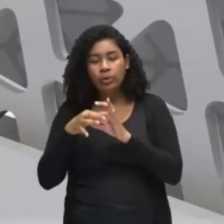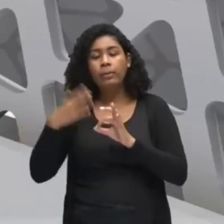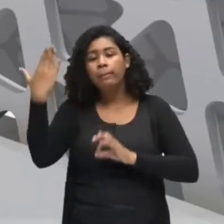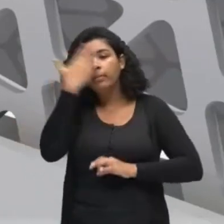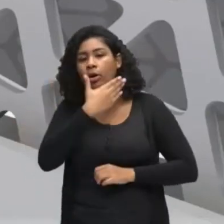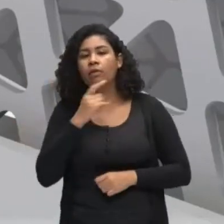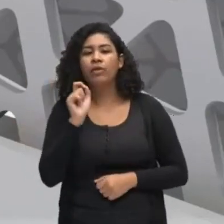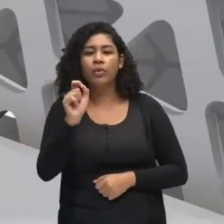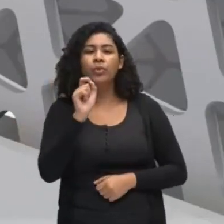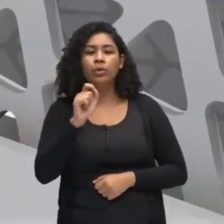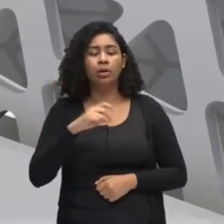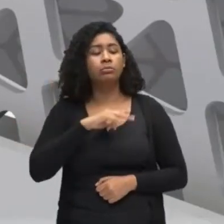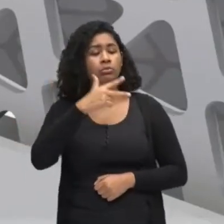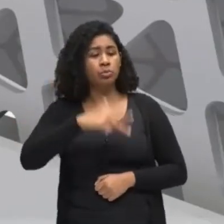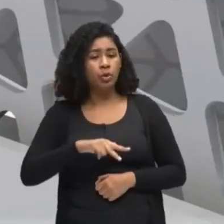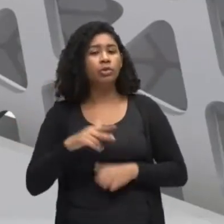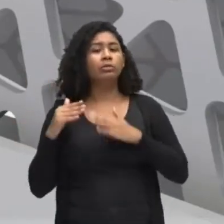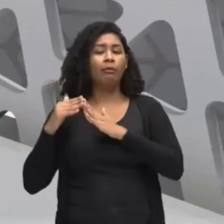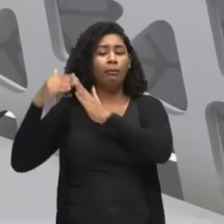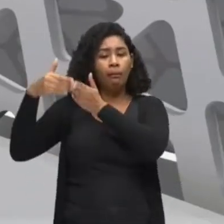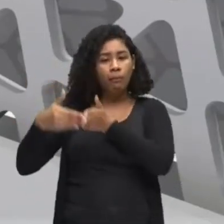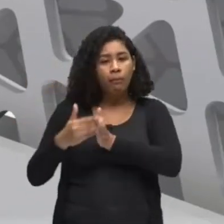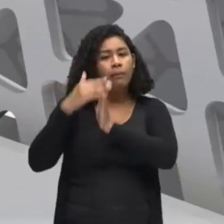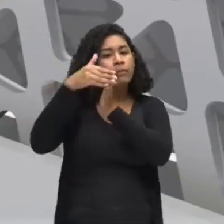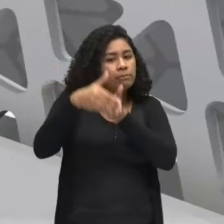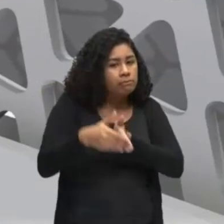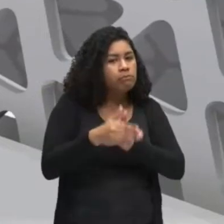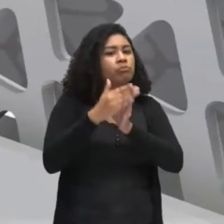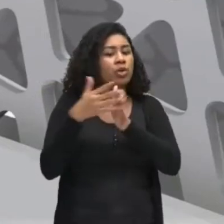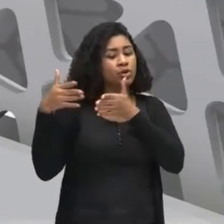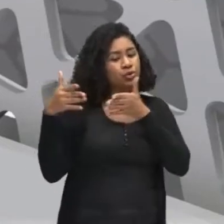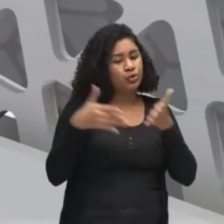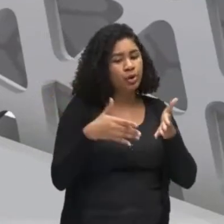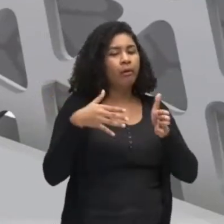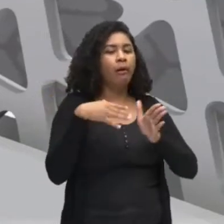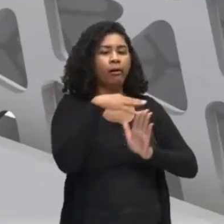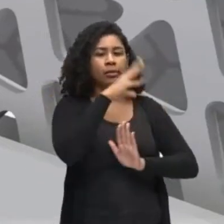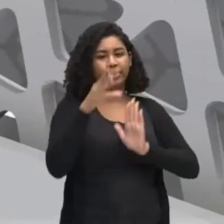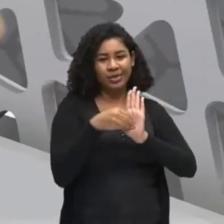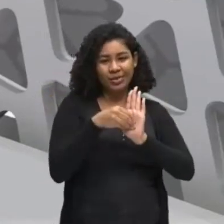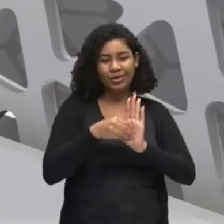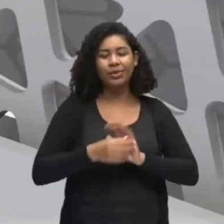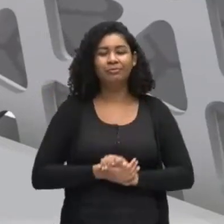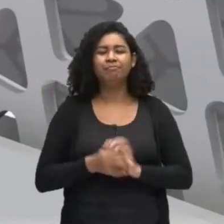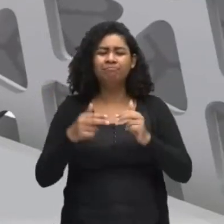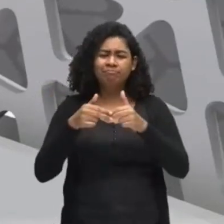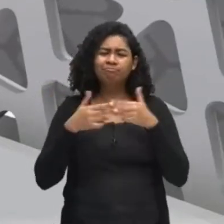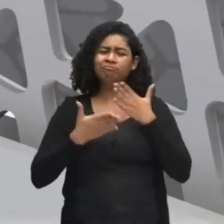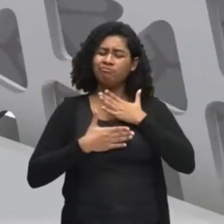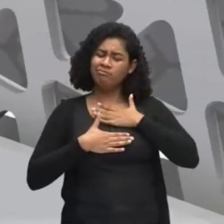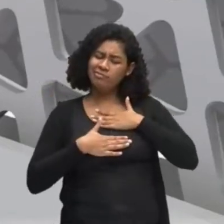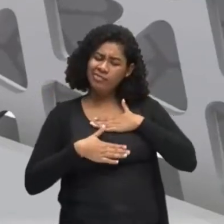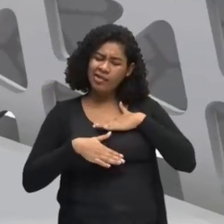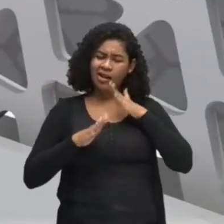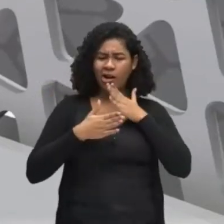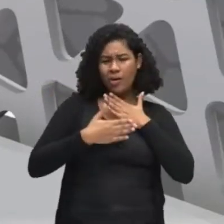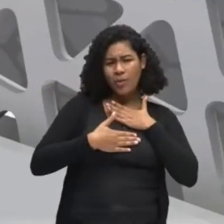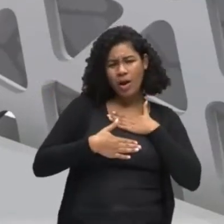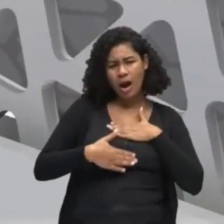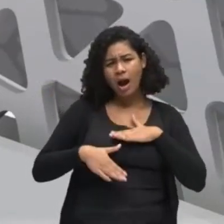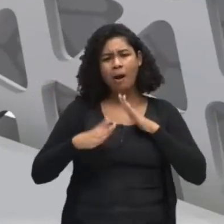os portugueses viessem ali adentrando a região amazônica. Devagarzinho, devagarzinho, trazendo ali